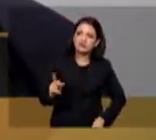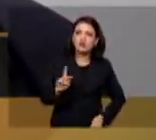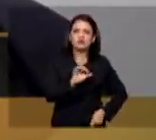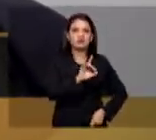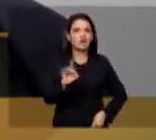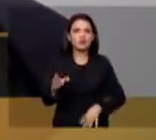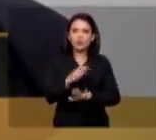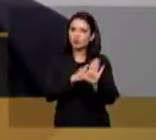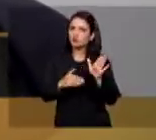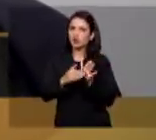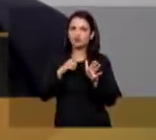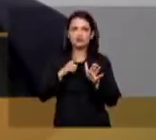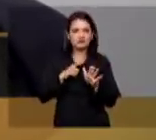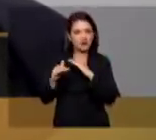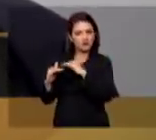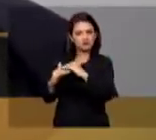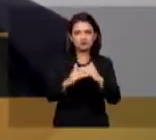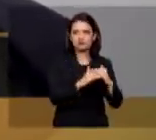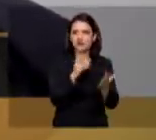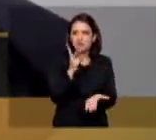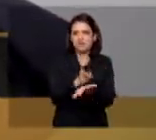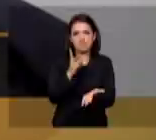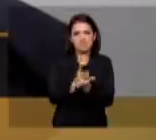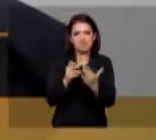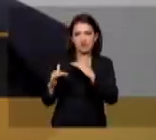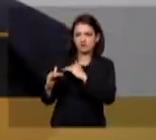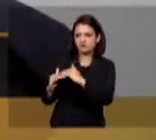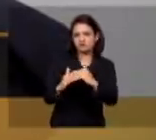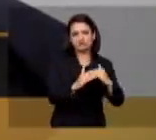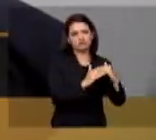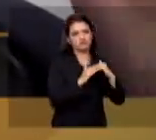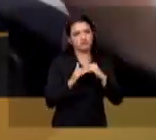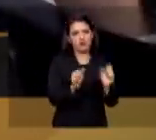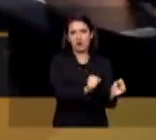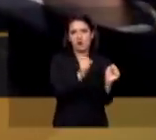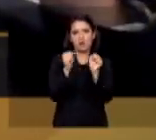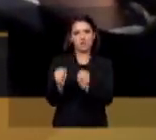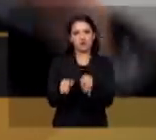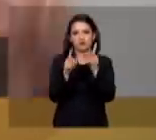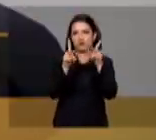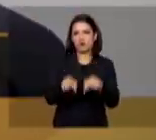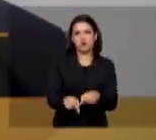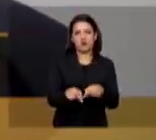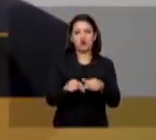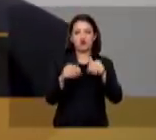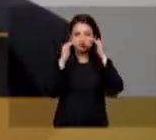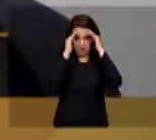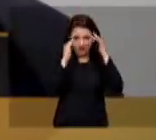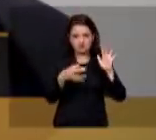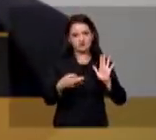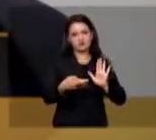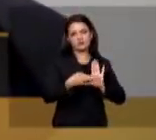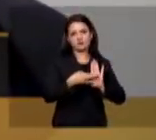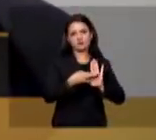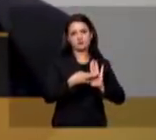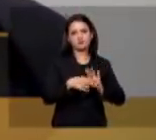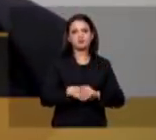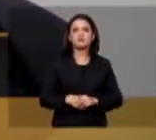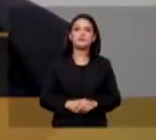ministros, devendo, exceto cada qual, manter-se nos limites do poder jurisdicional que o regimento interno lhes